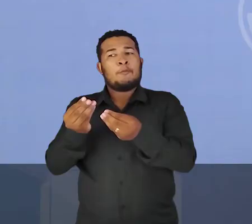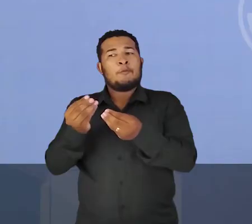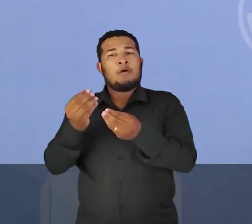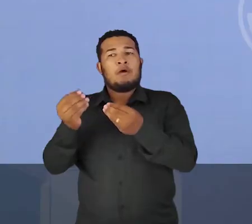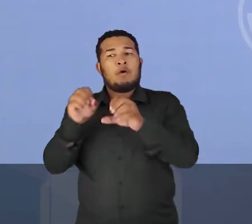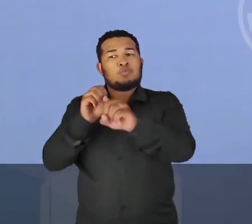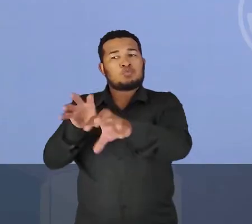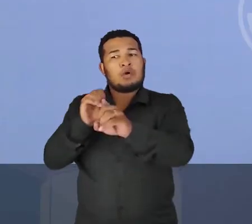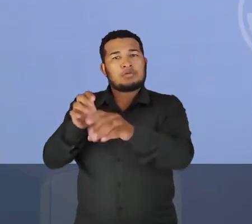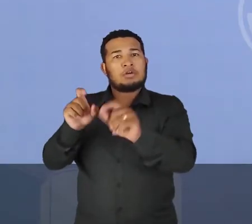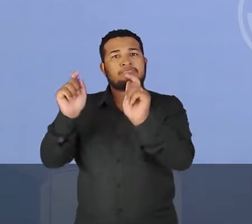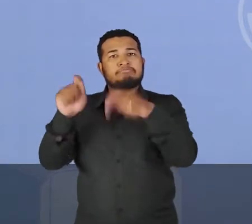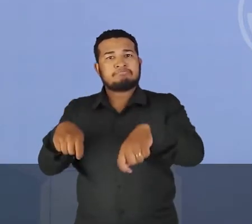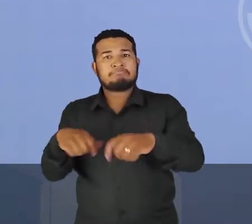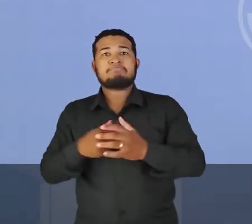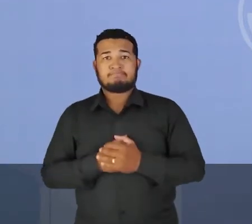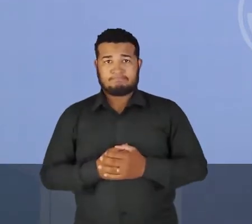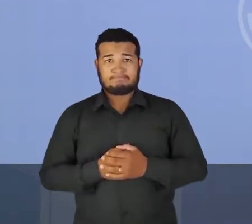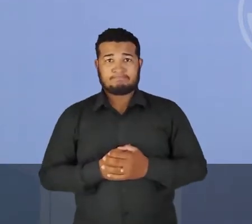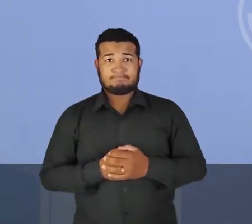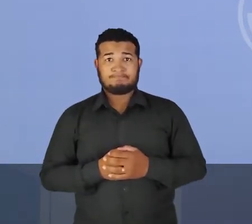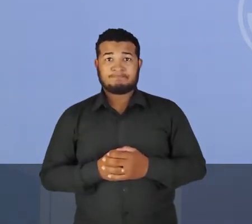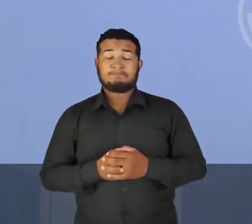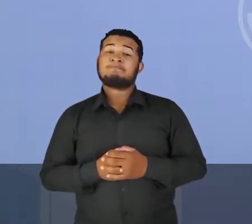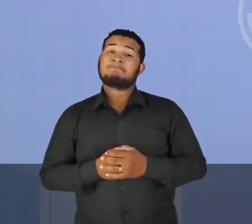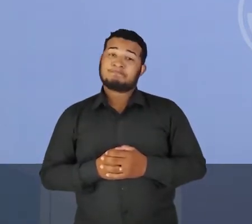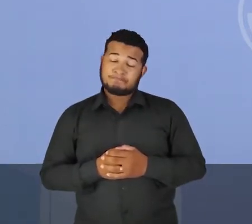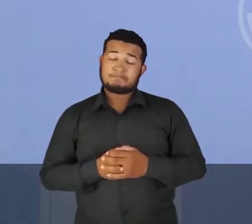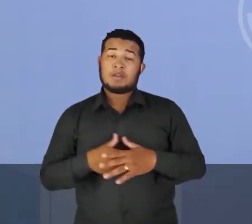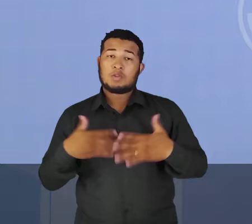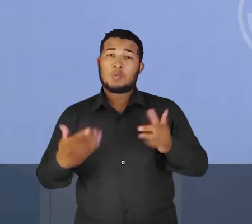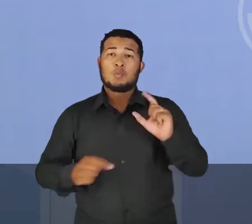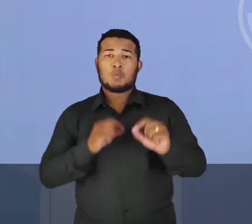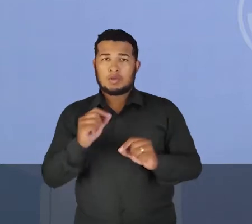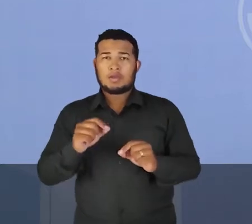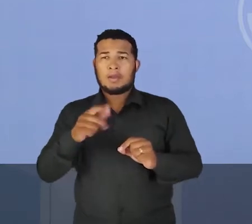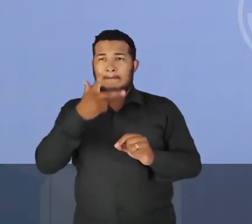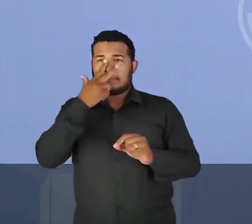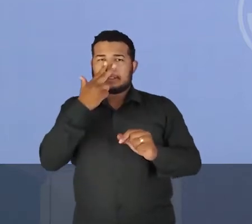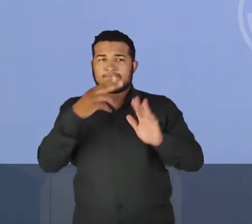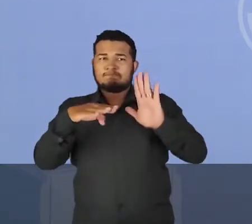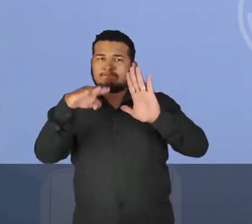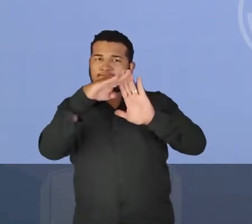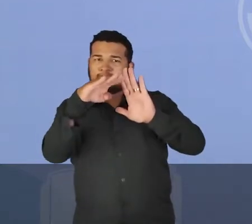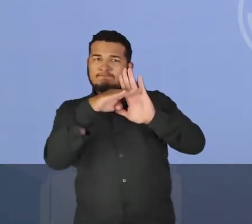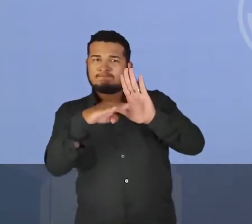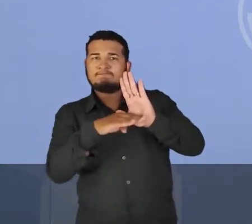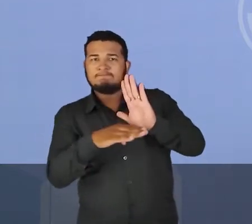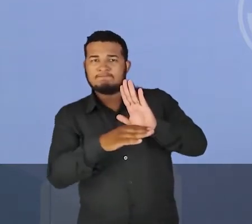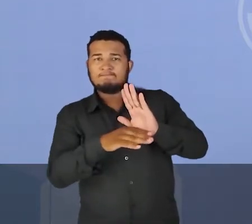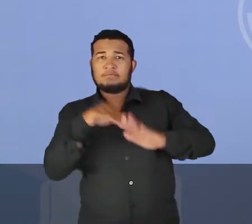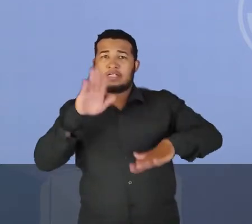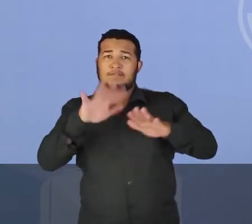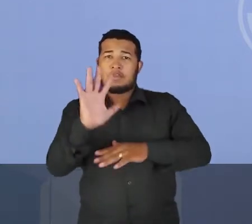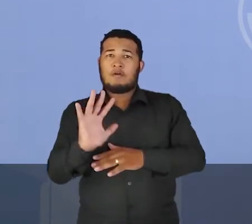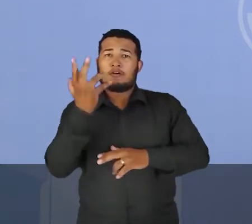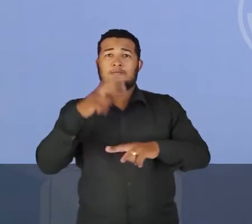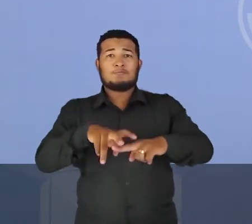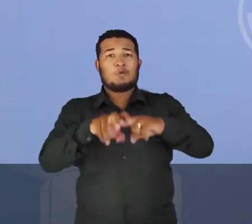educação. Então, gente, esse engessamento, às vezes, se dá por causa